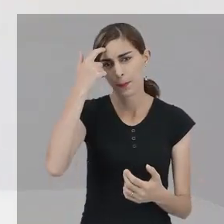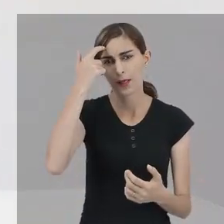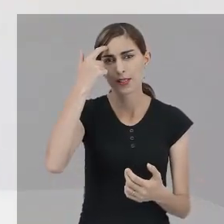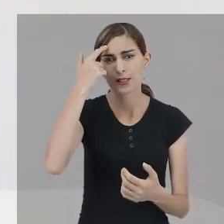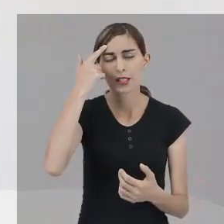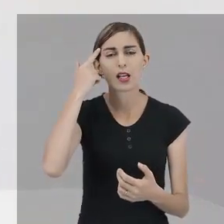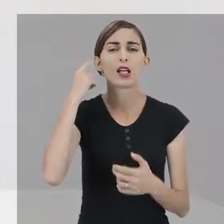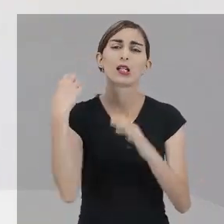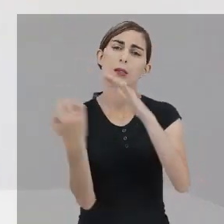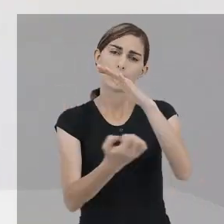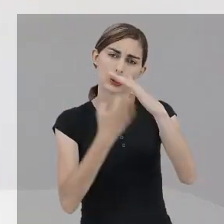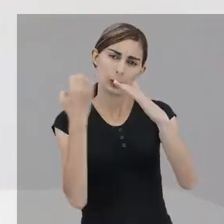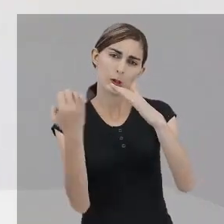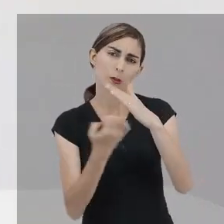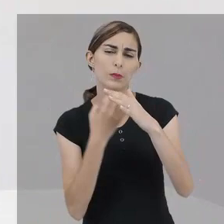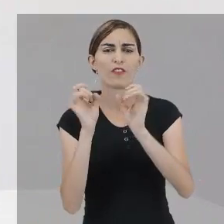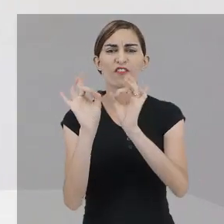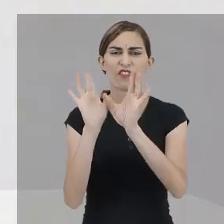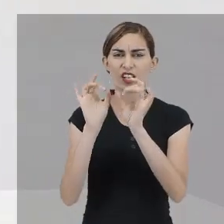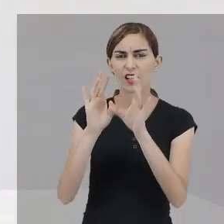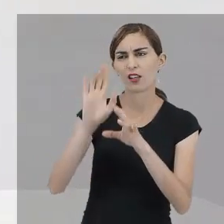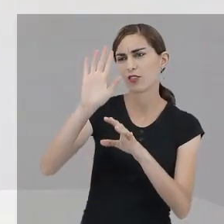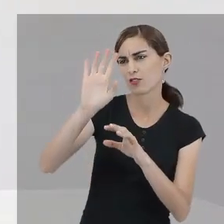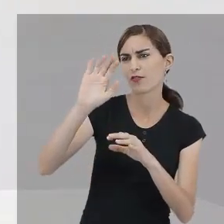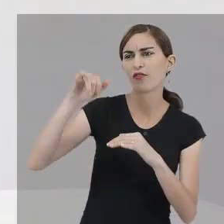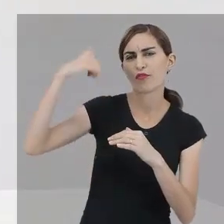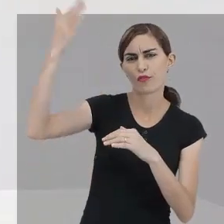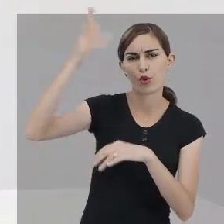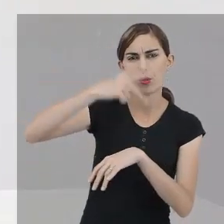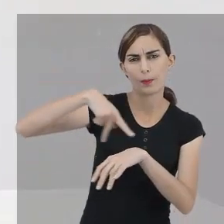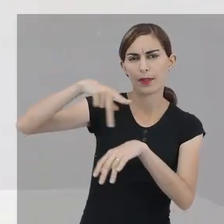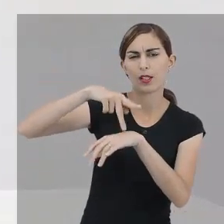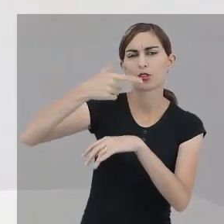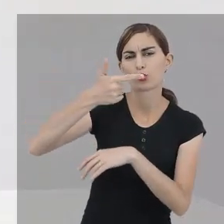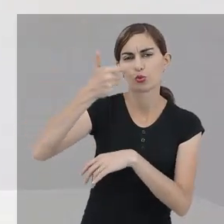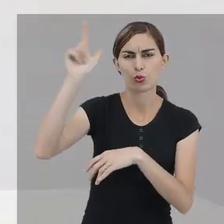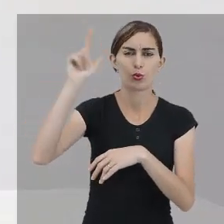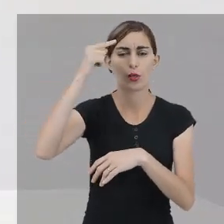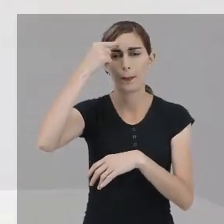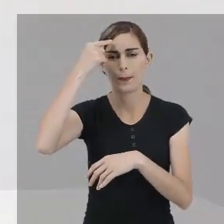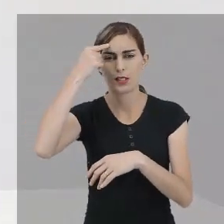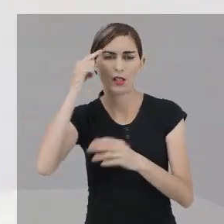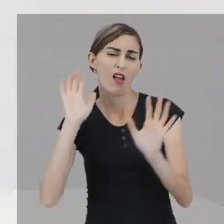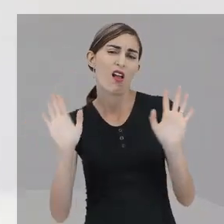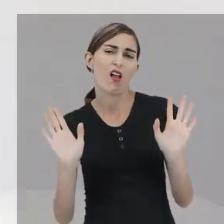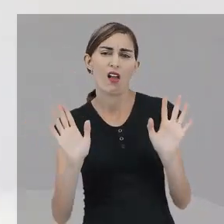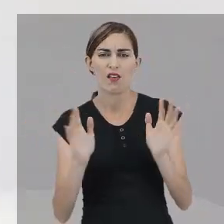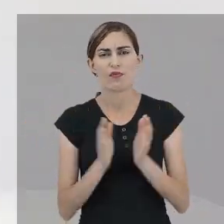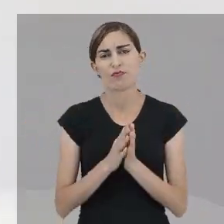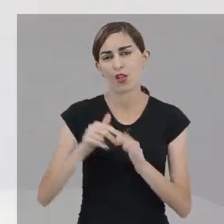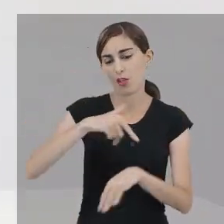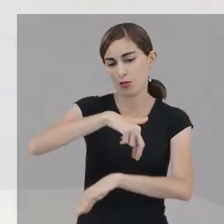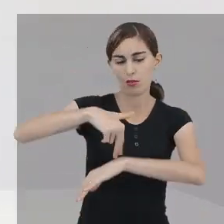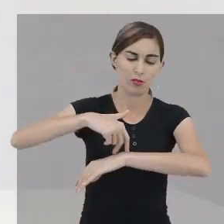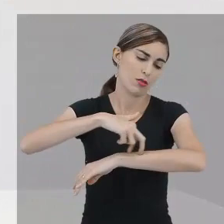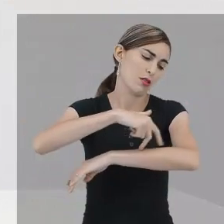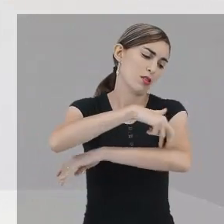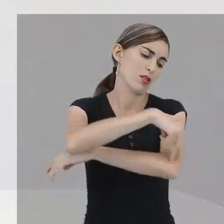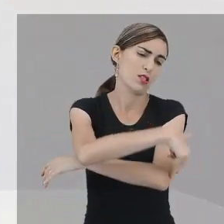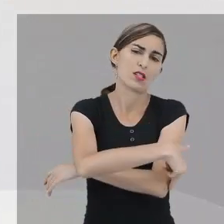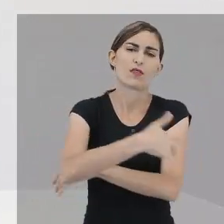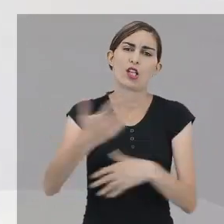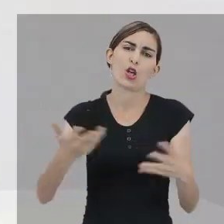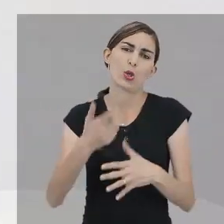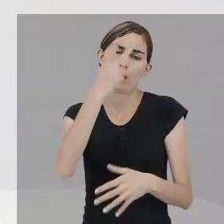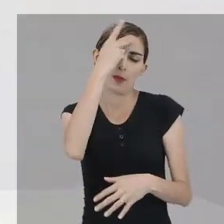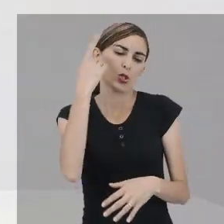Imagine agora se uma empresa que vendesse esses produtos lá no exterior pensasse, houve um desfile, agora todo mundo